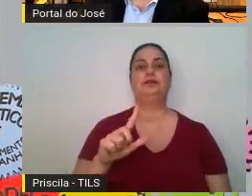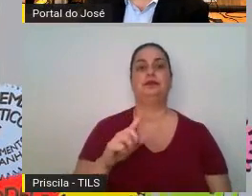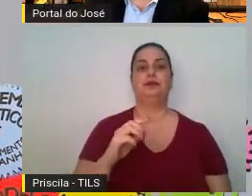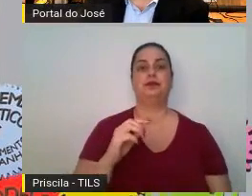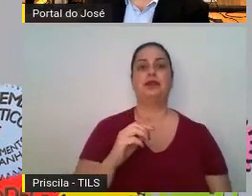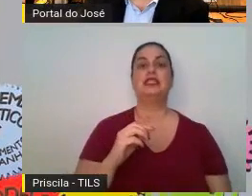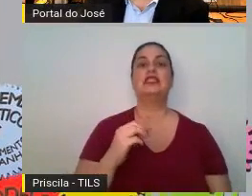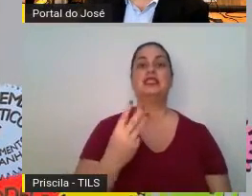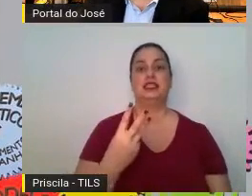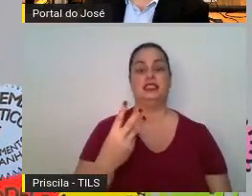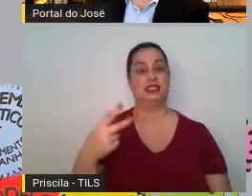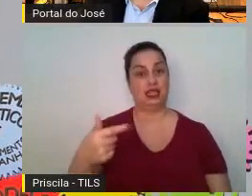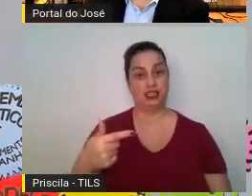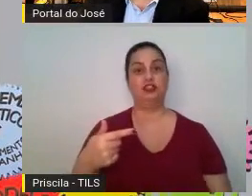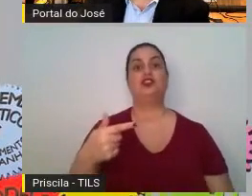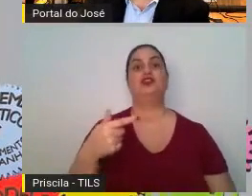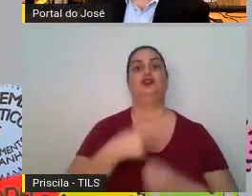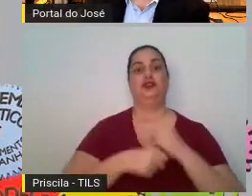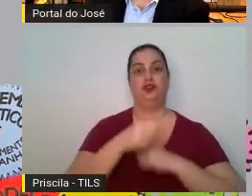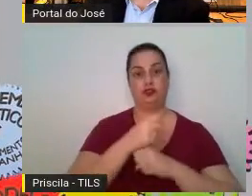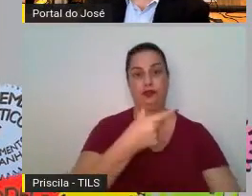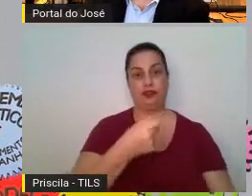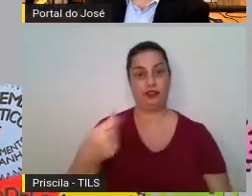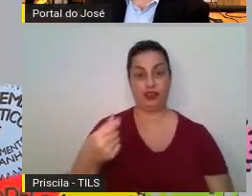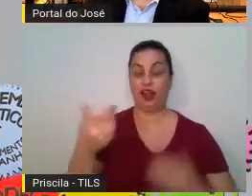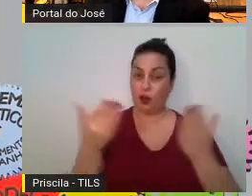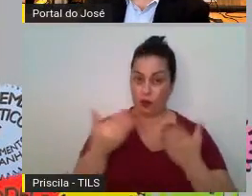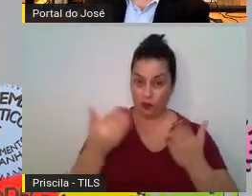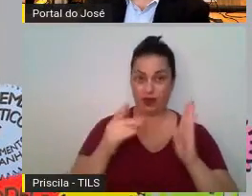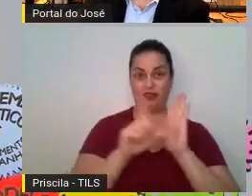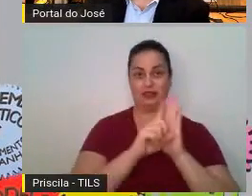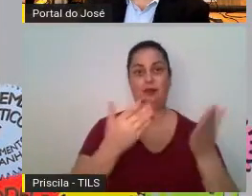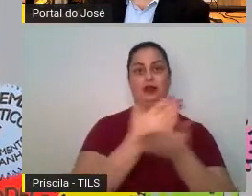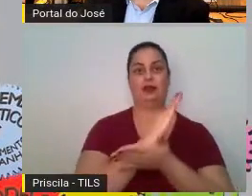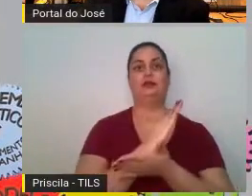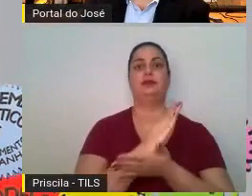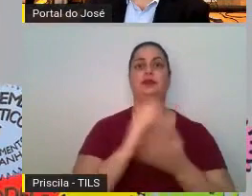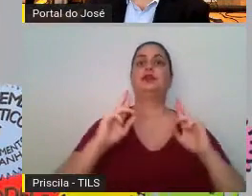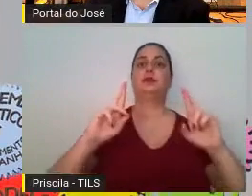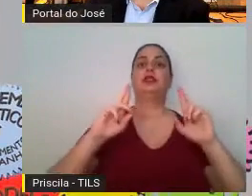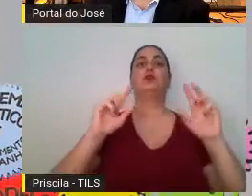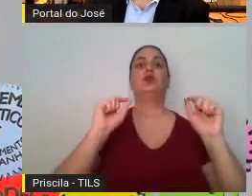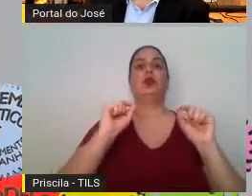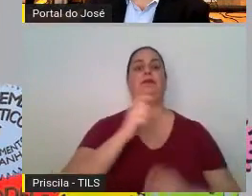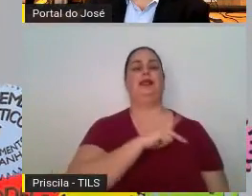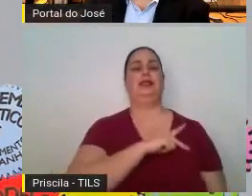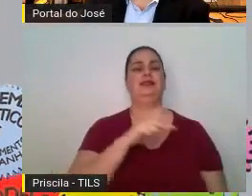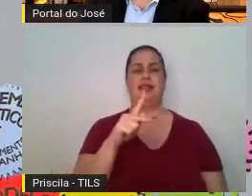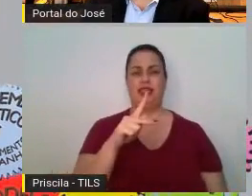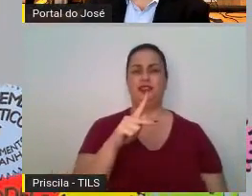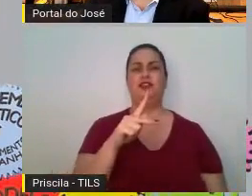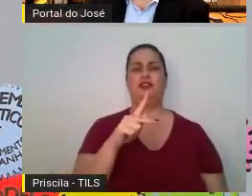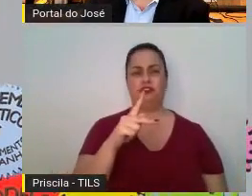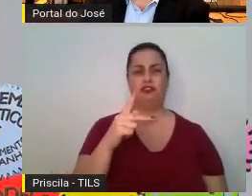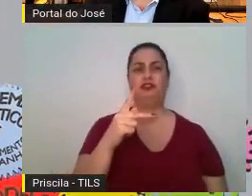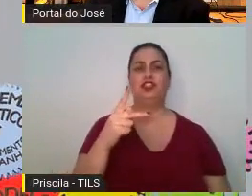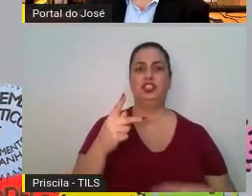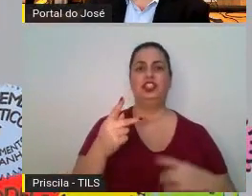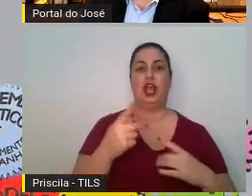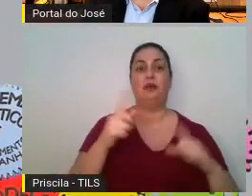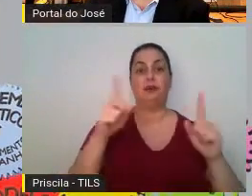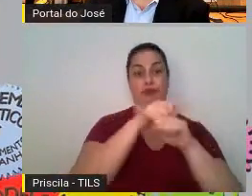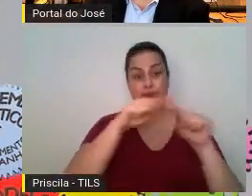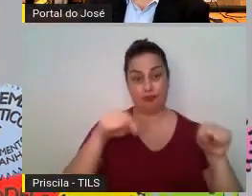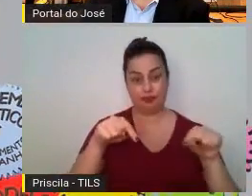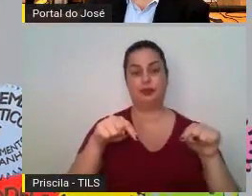aprovar. Nós esperamos que a Presidência da República vete. Temos feito campanha, colocado lá no site da